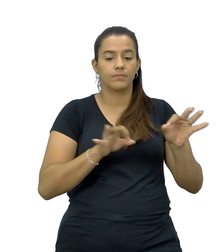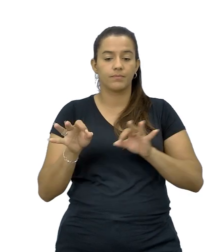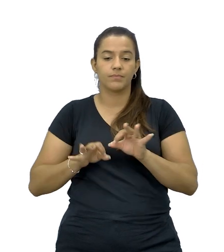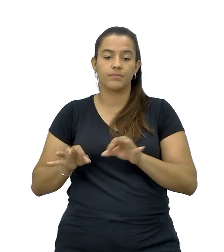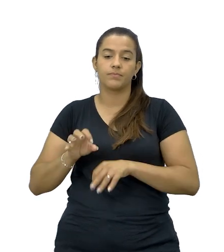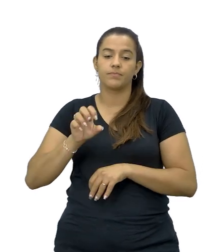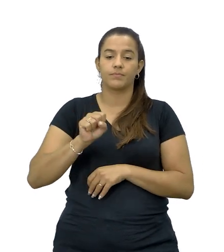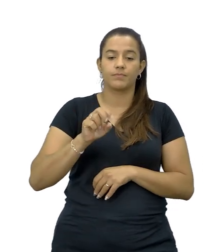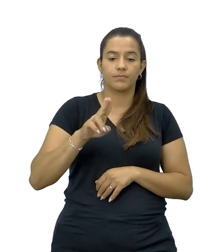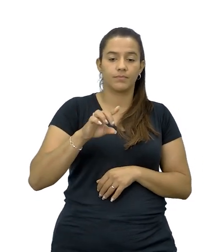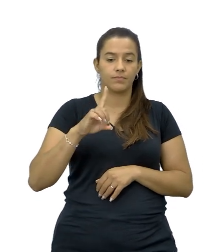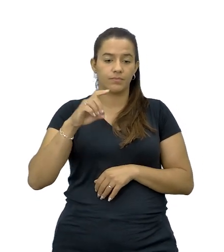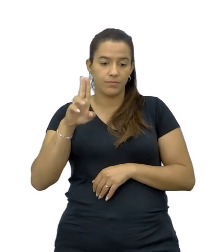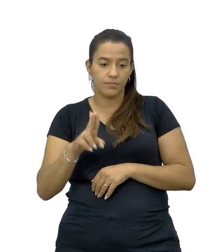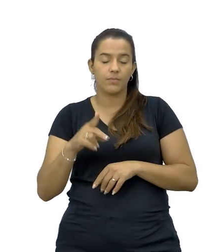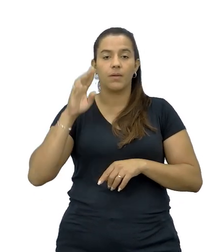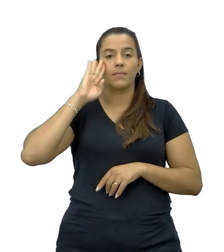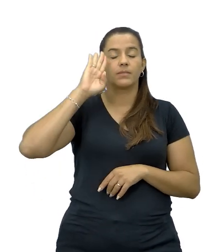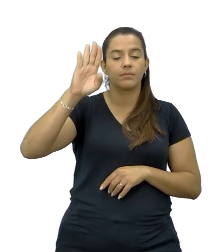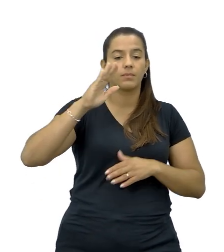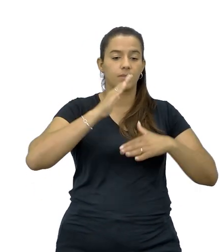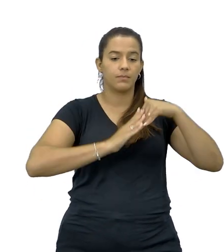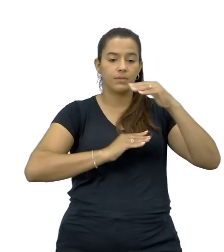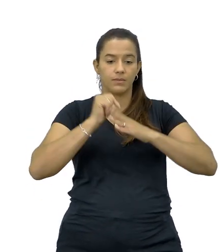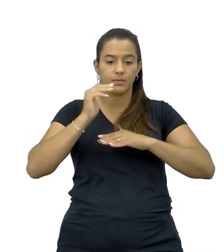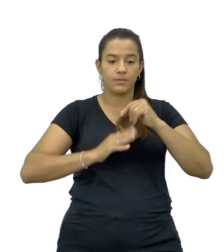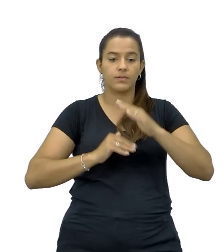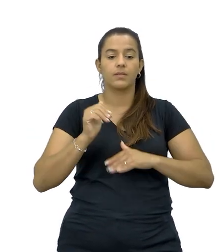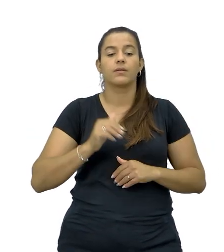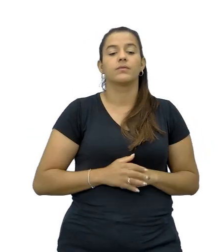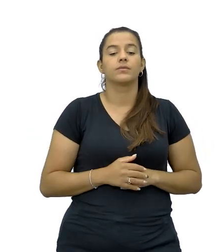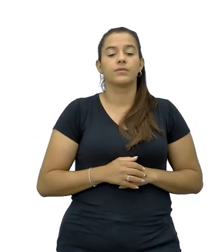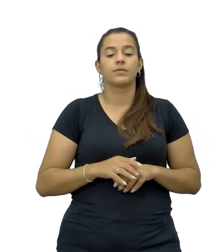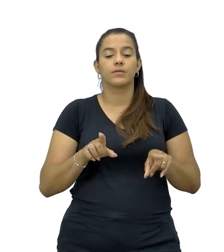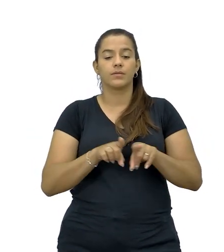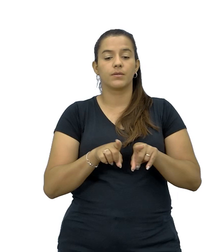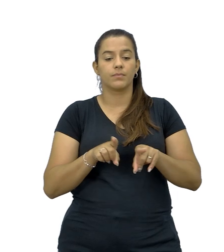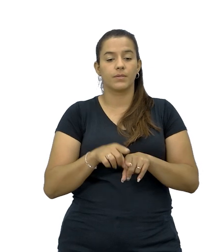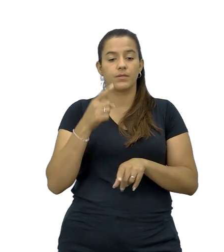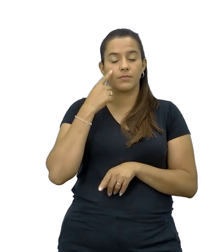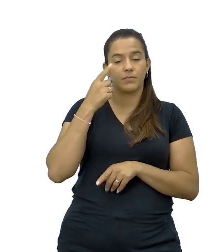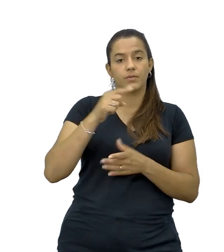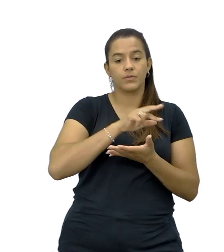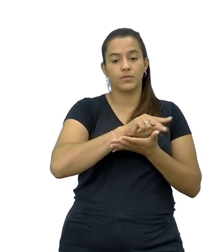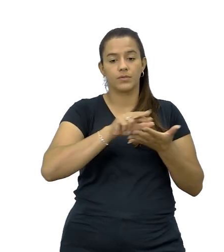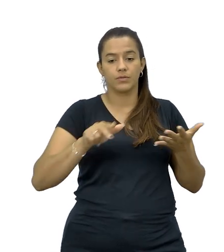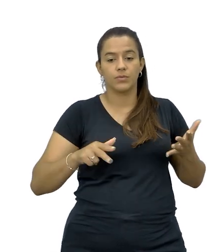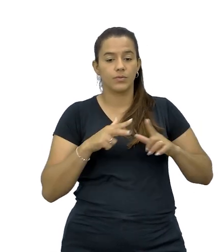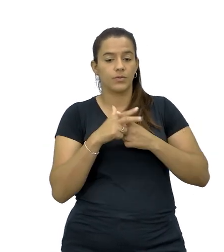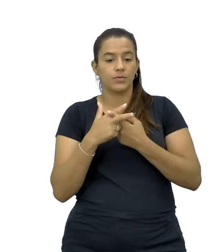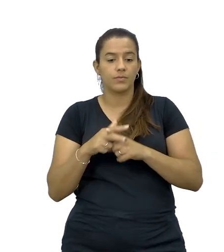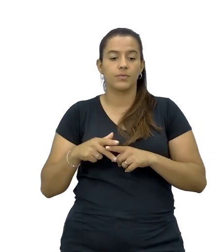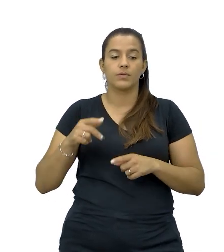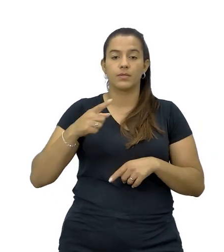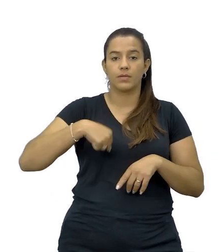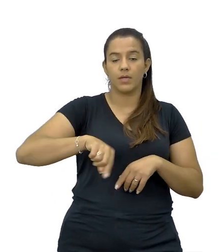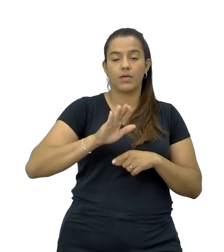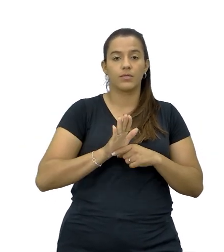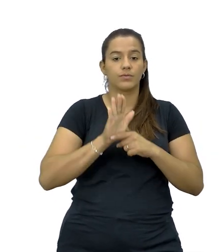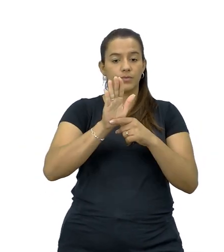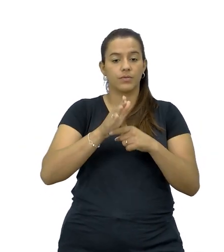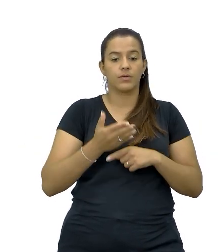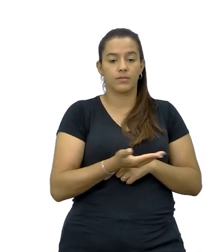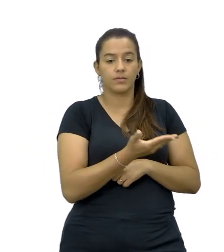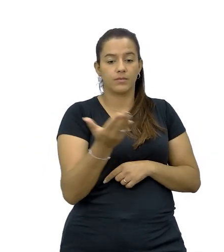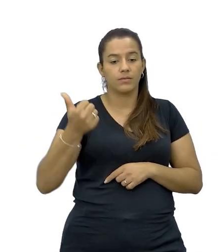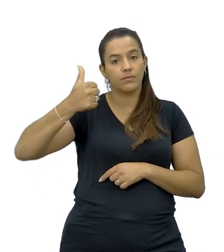como refletimos sobre as principais modalidades avaliativas. Nós revisitamos os recursos e ferramentas, espero ter contribuído com